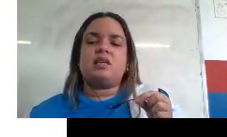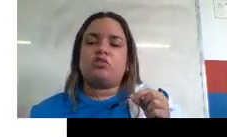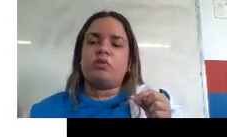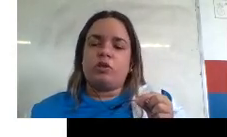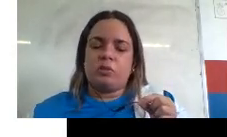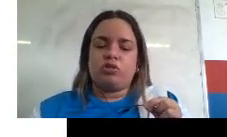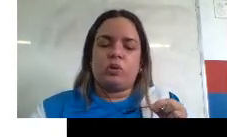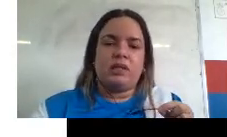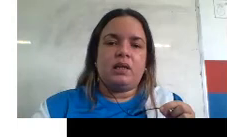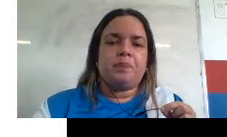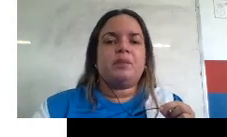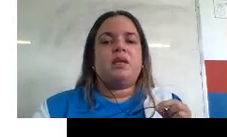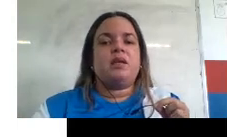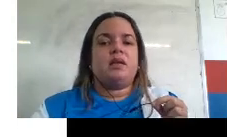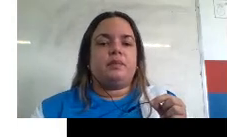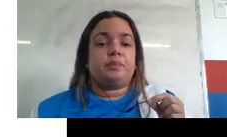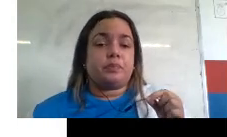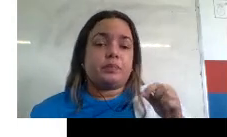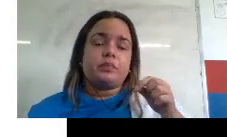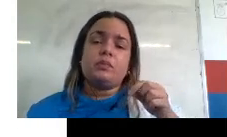as crianças ouvindo uma historinha.